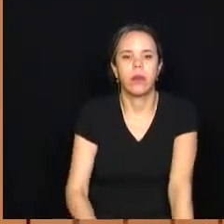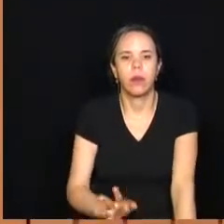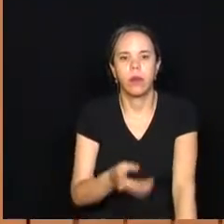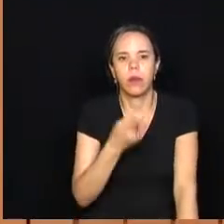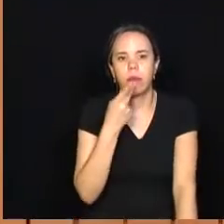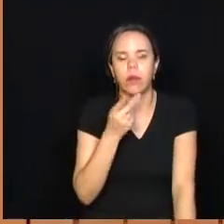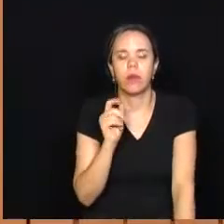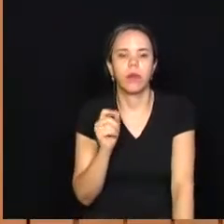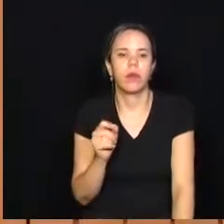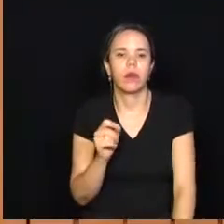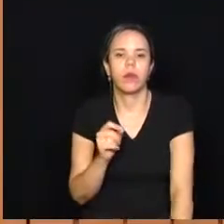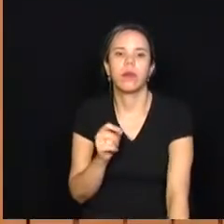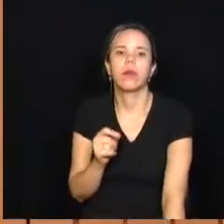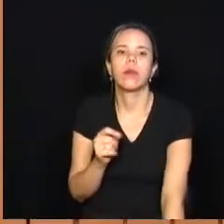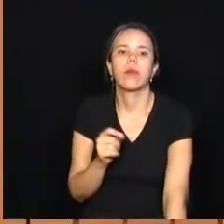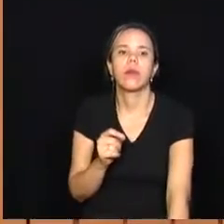dizendo